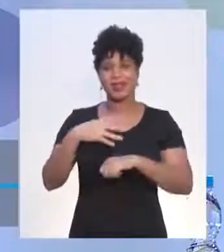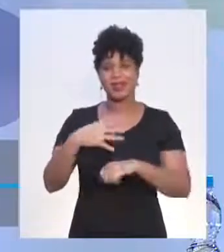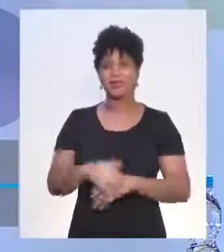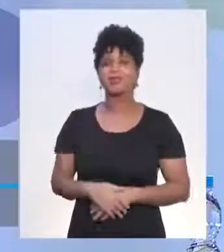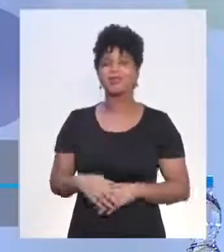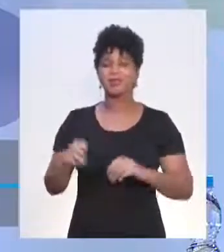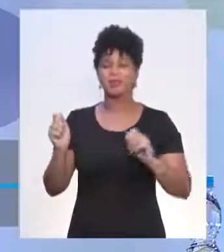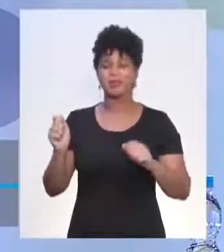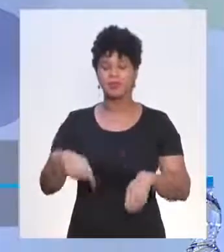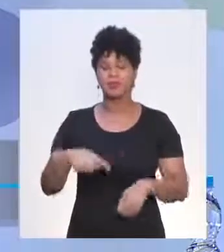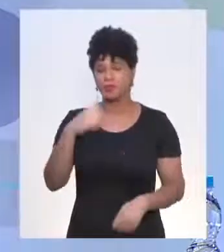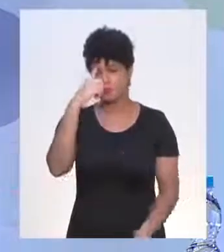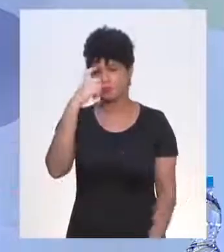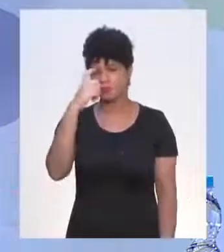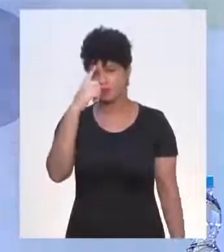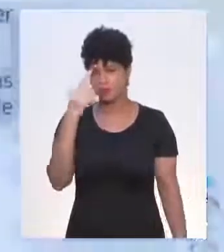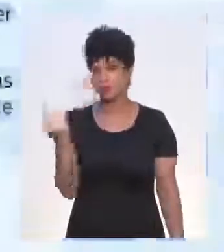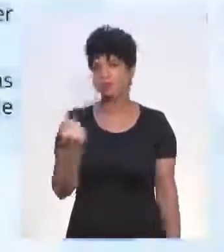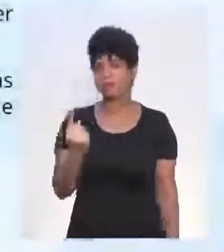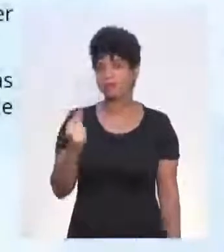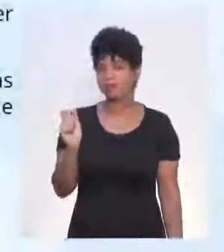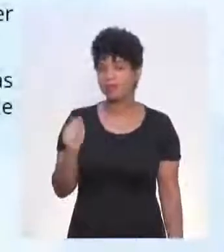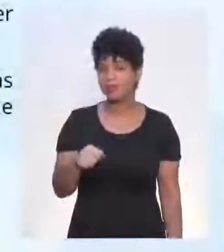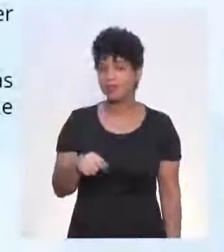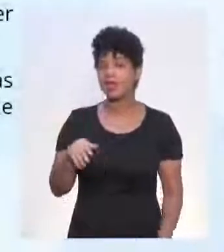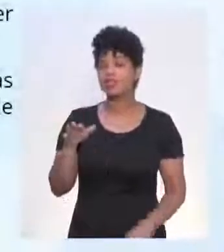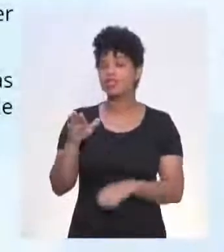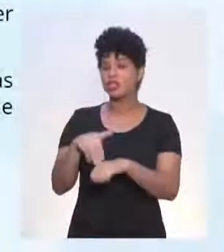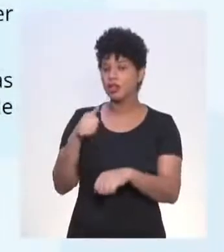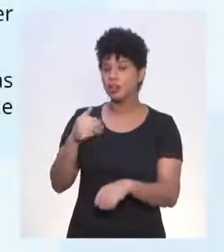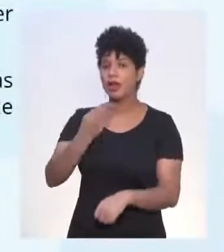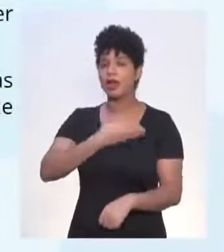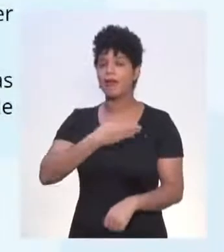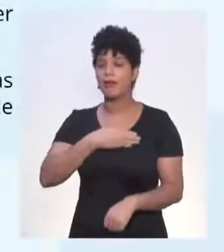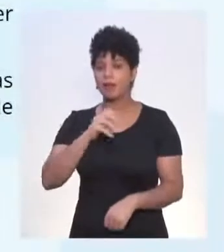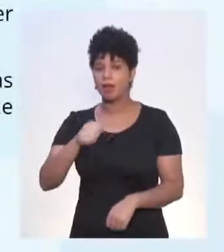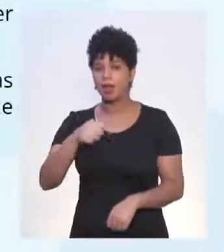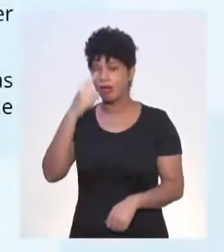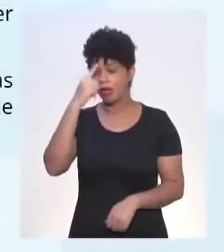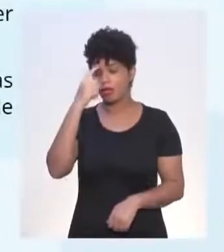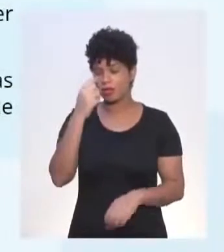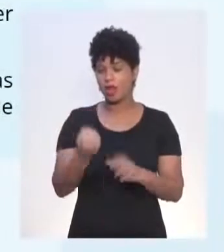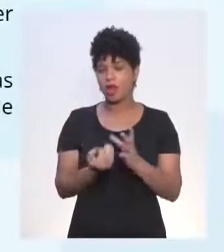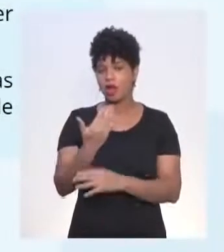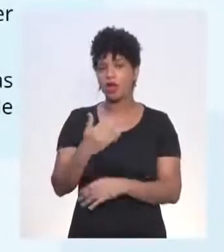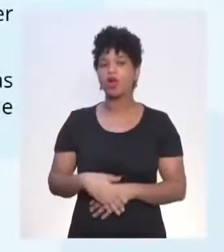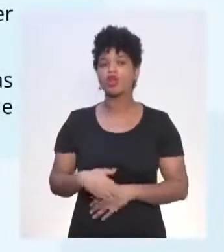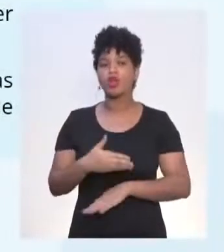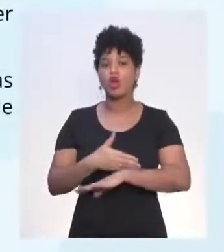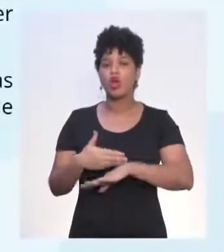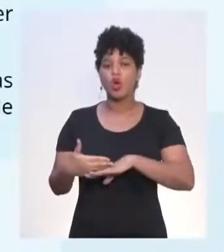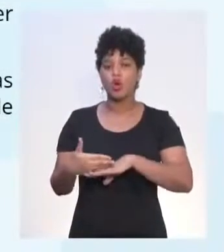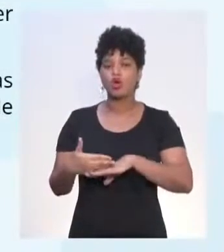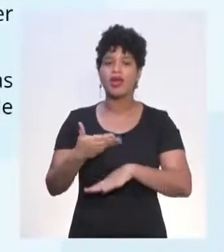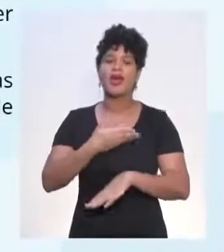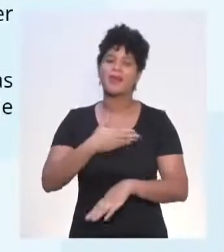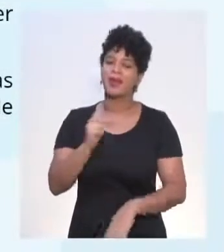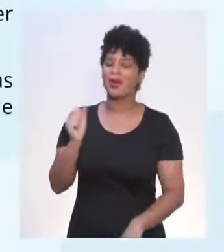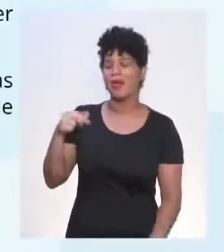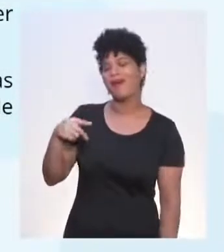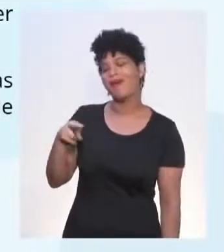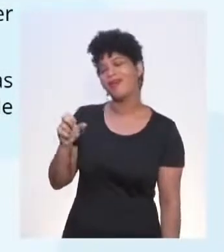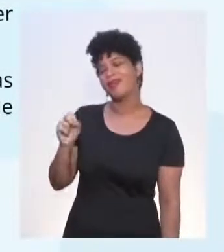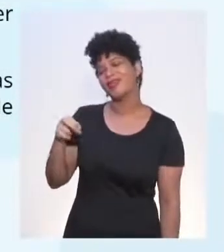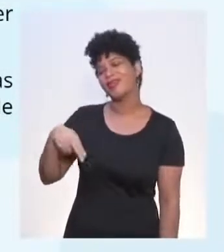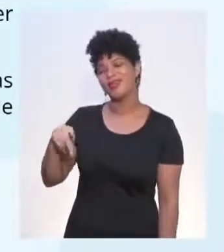dicas de como compor a primeira coisa você pode chamar seus amigos para ajudar a compor uma boa ideia eu sempre tinha o meu o Anderson aqui